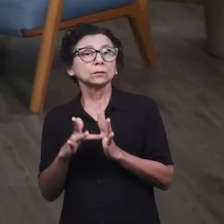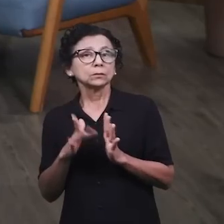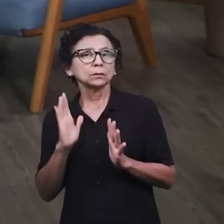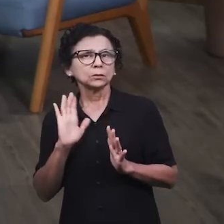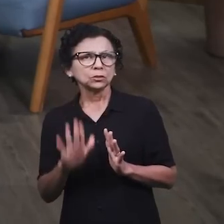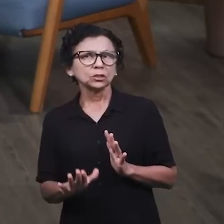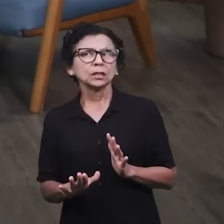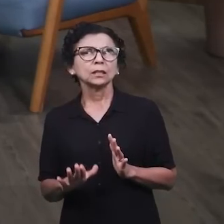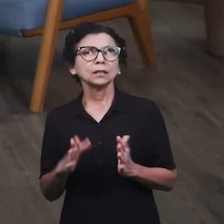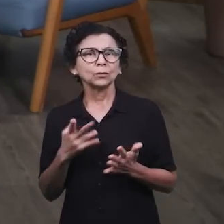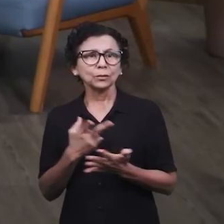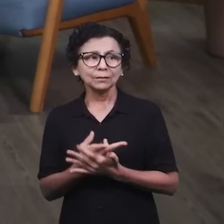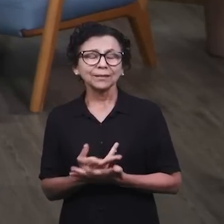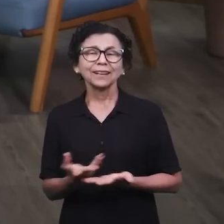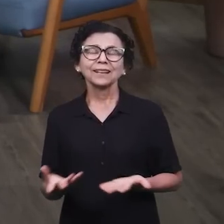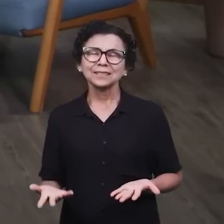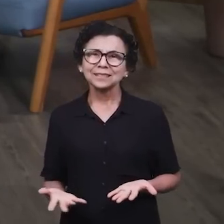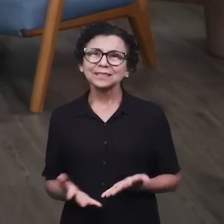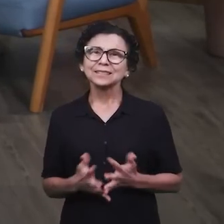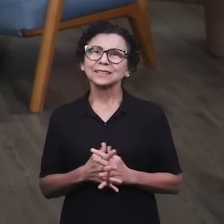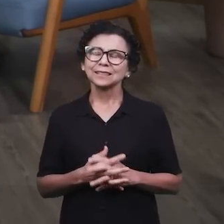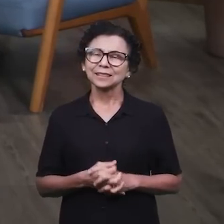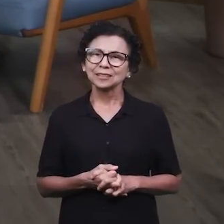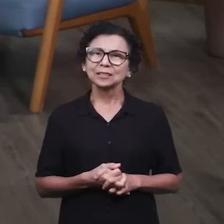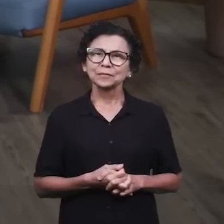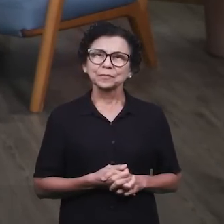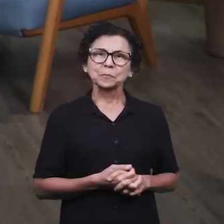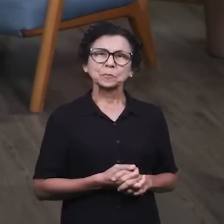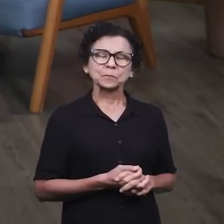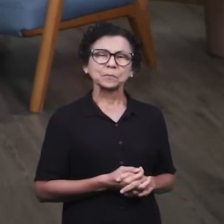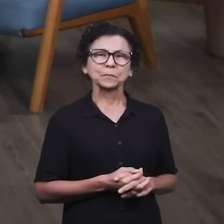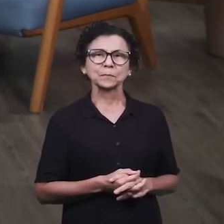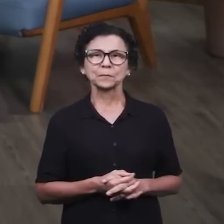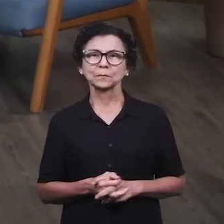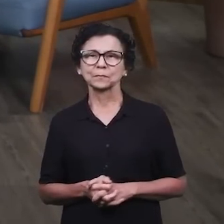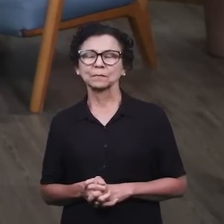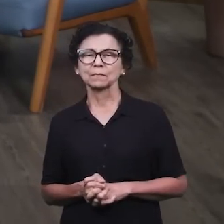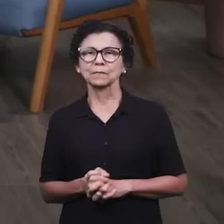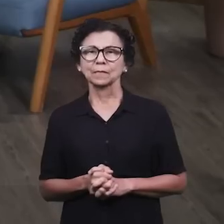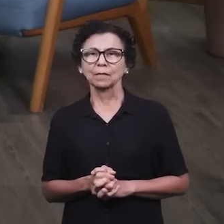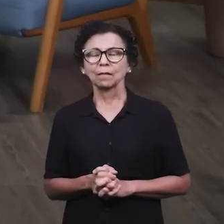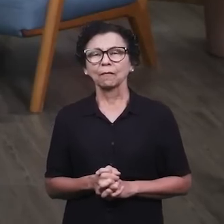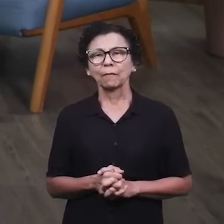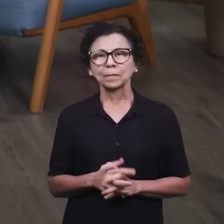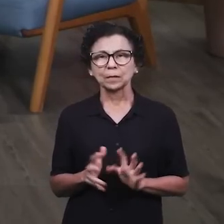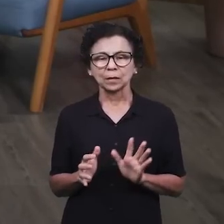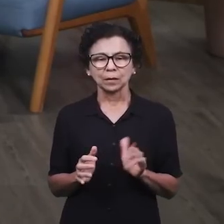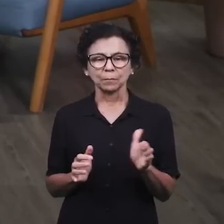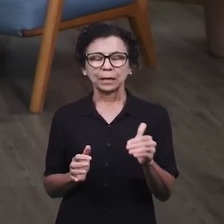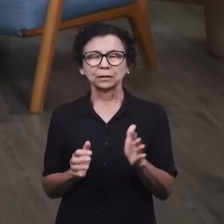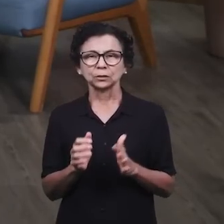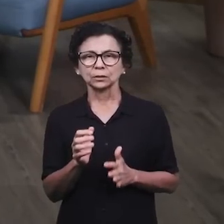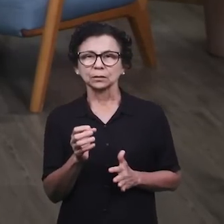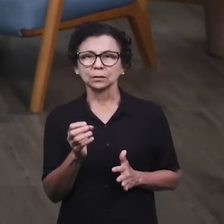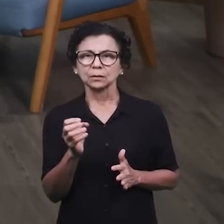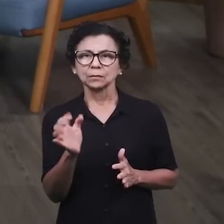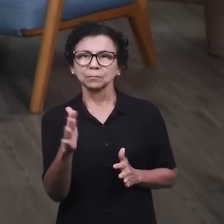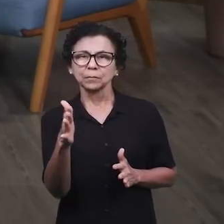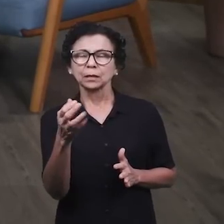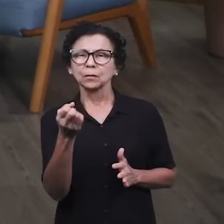você, porque esta separação aqui, ela vai ocorrer no dia do Senhor